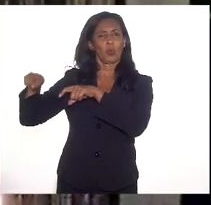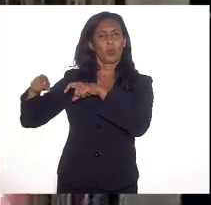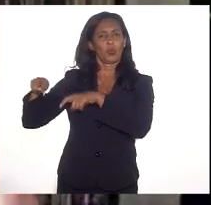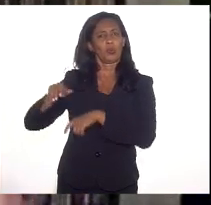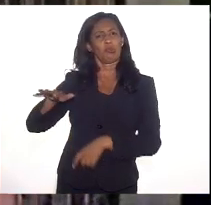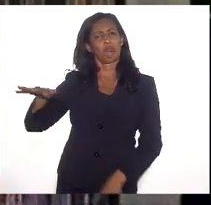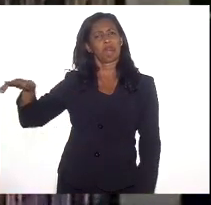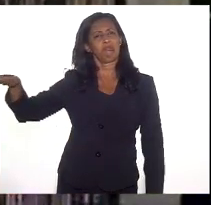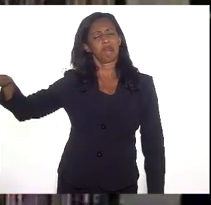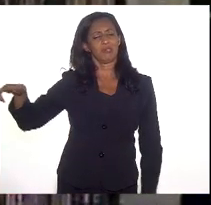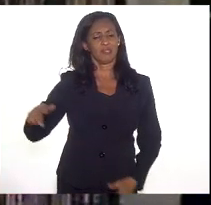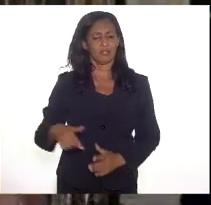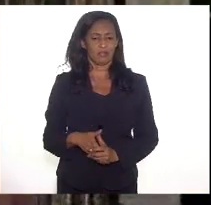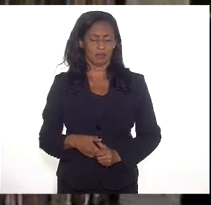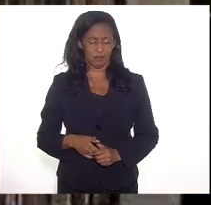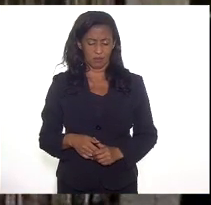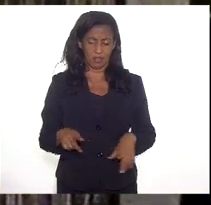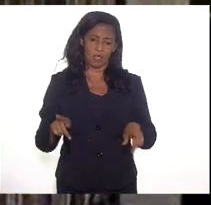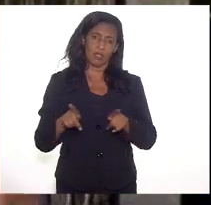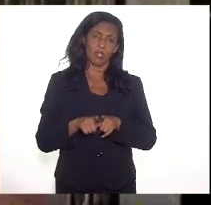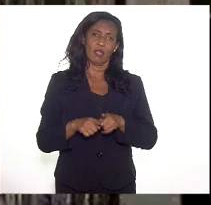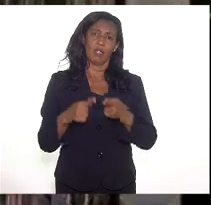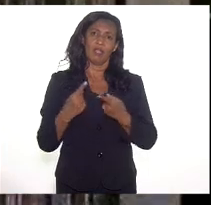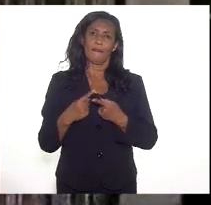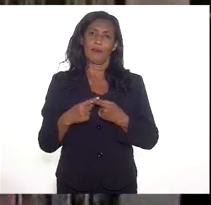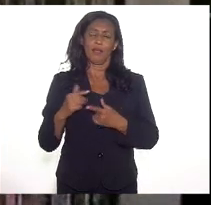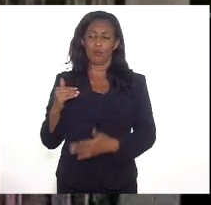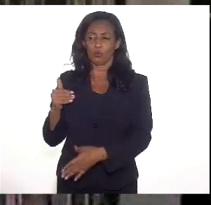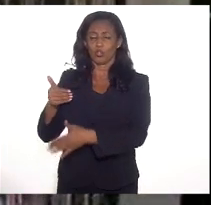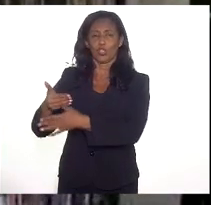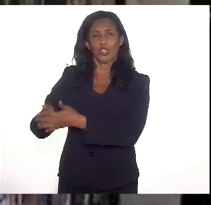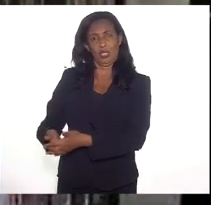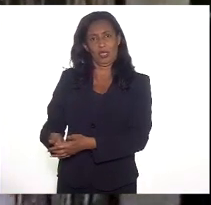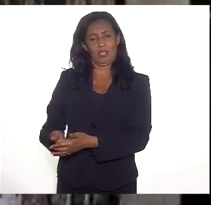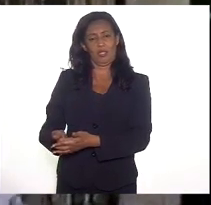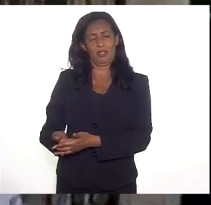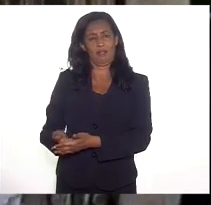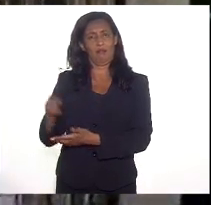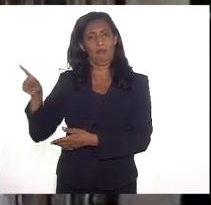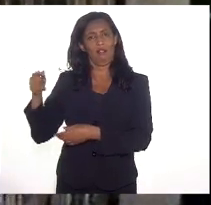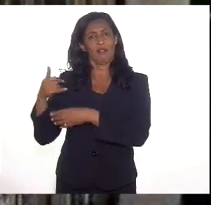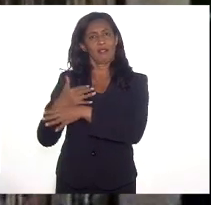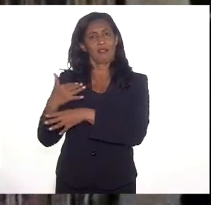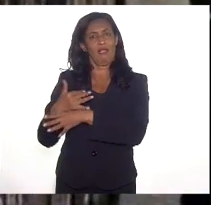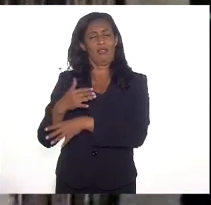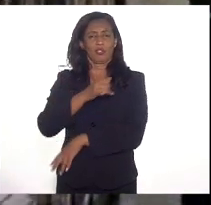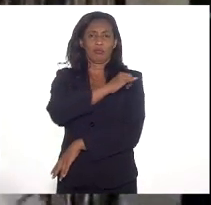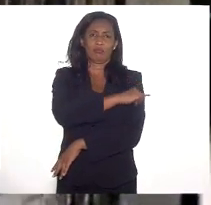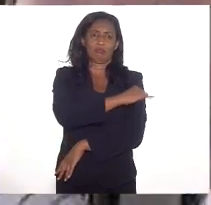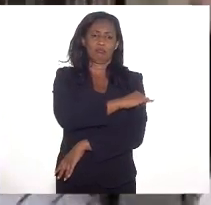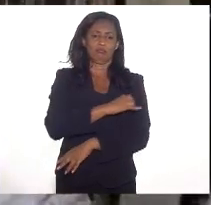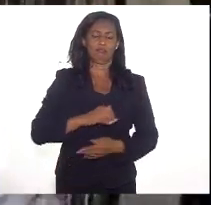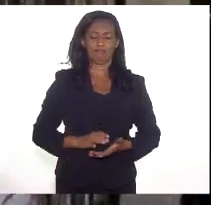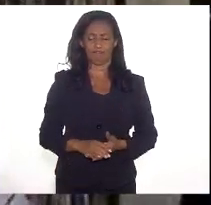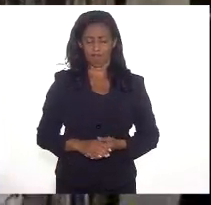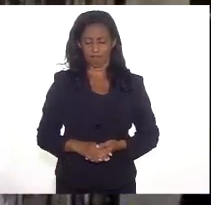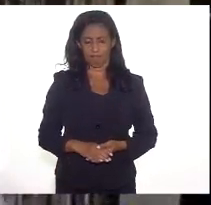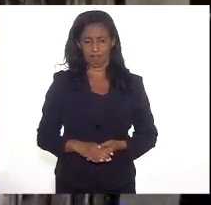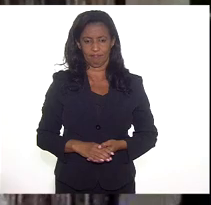para que não chegue na cidade do Rio de Janeiro